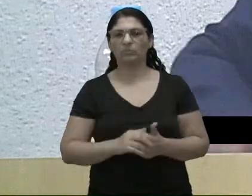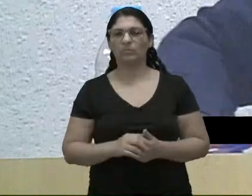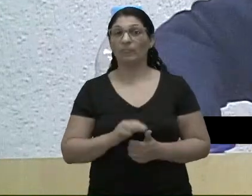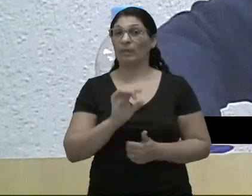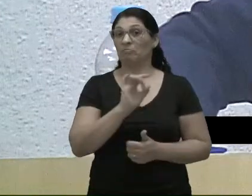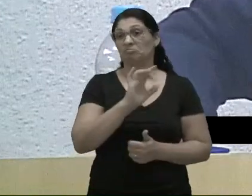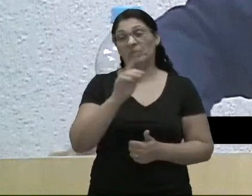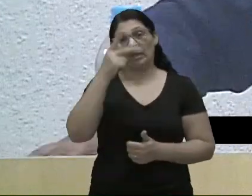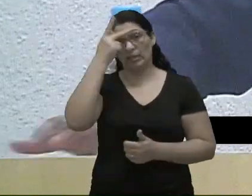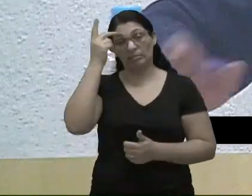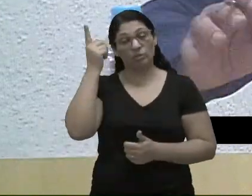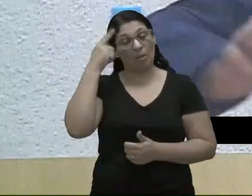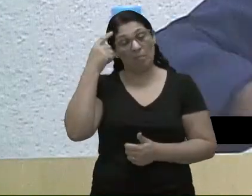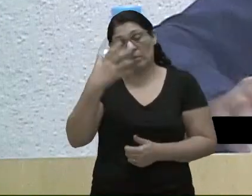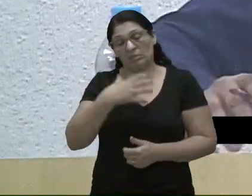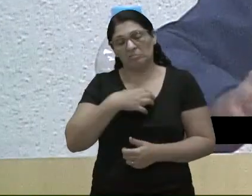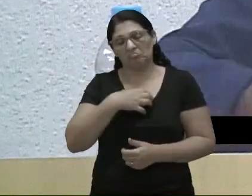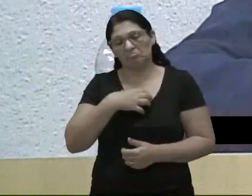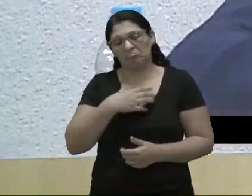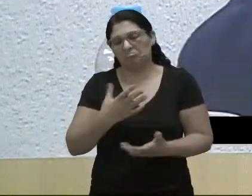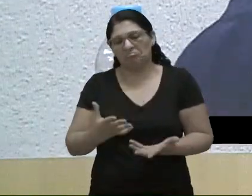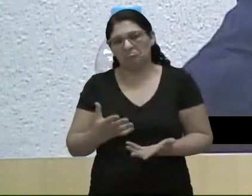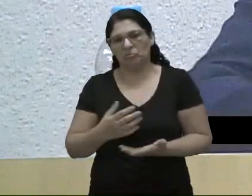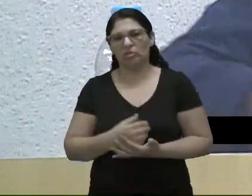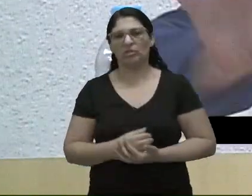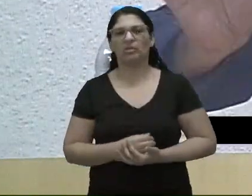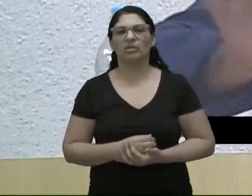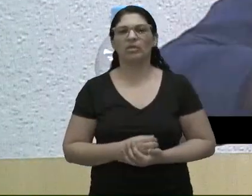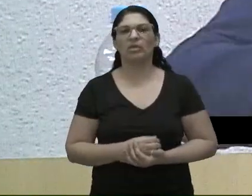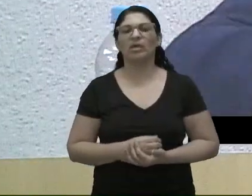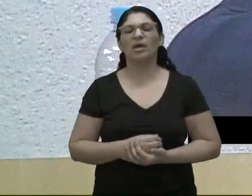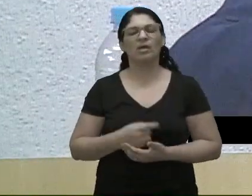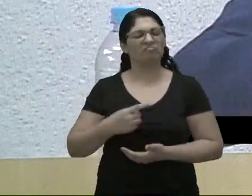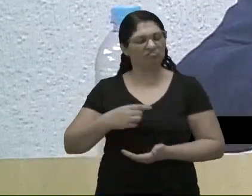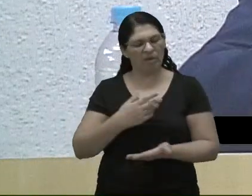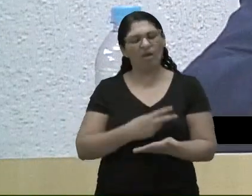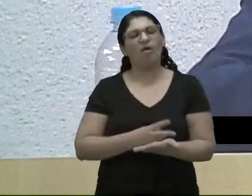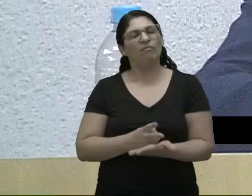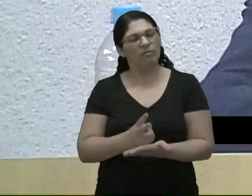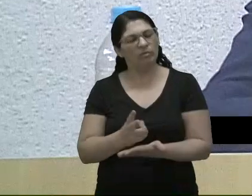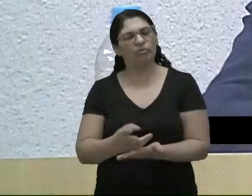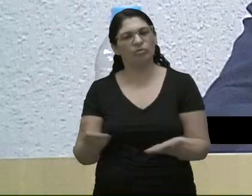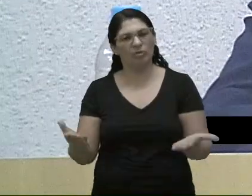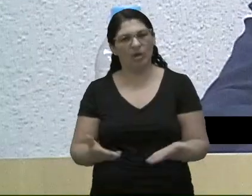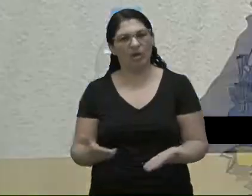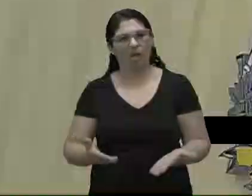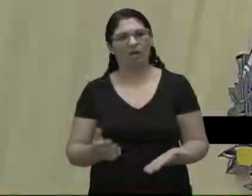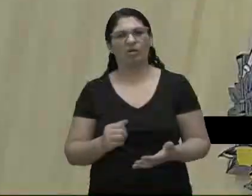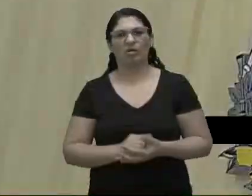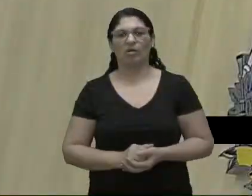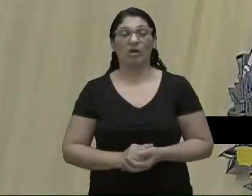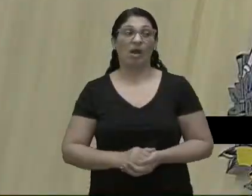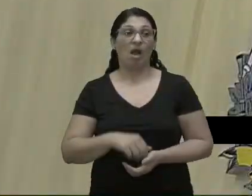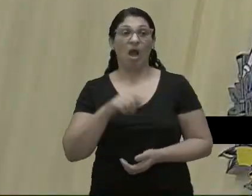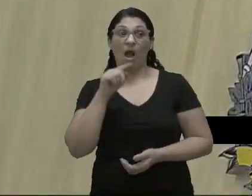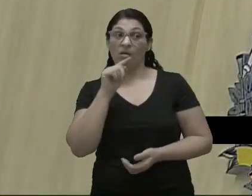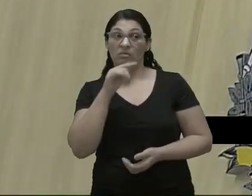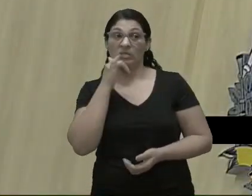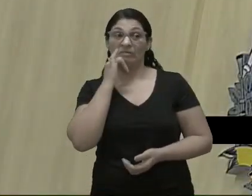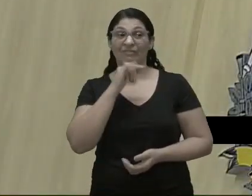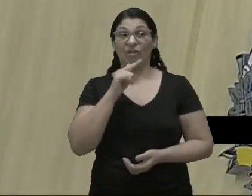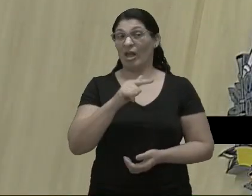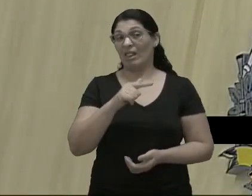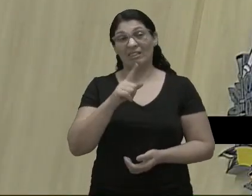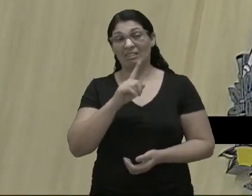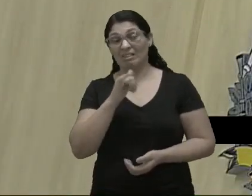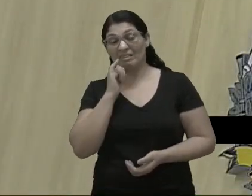é cada um, né, vereador Bob? Então, assim. Vereador então, Moisés, vamos dar sequência. Vamos dar sequência aqui. O senhor falou que ele não poderia se intrometer. Vamos dar sequência. O